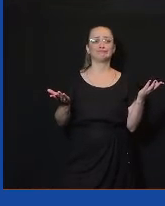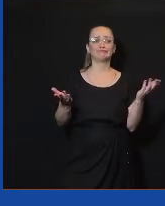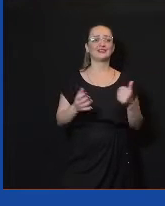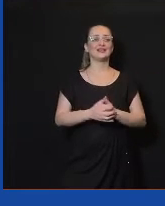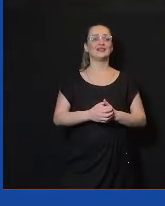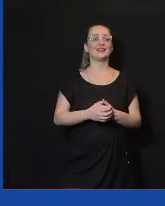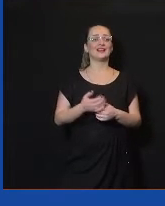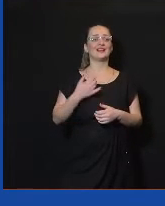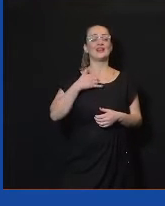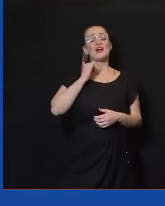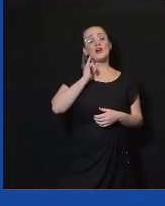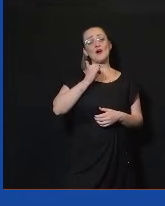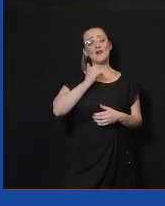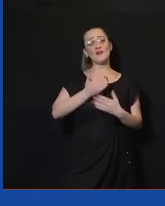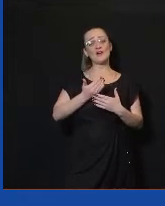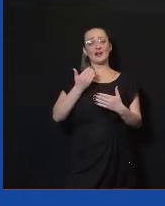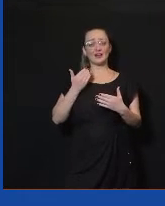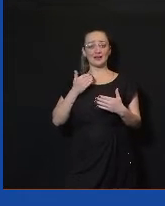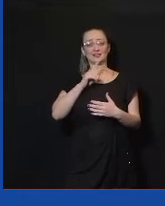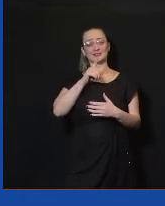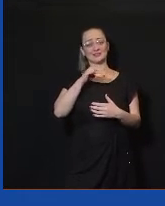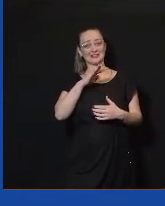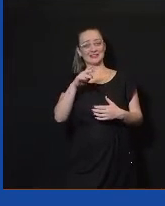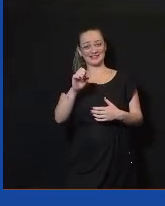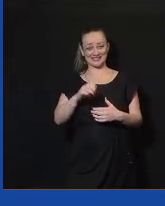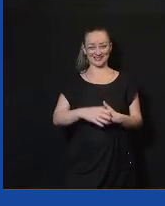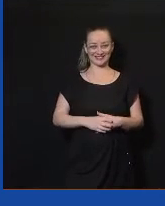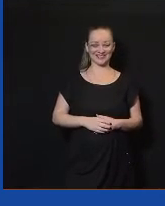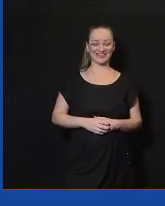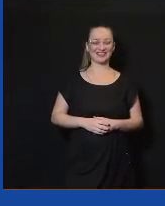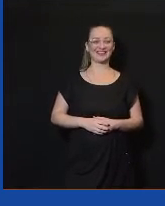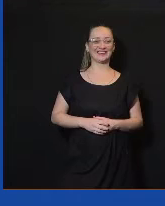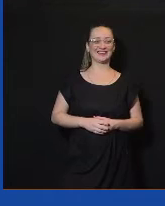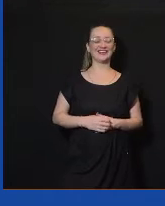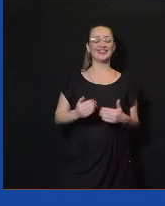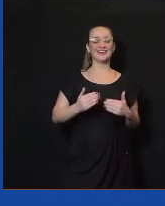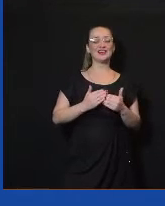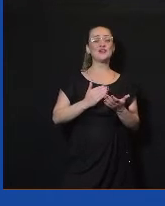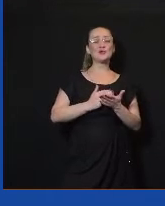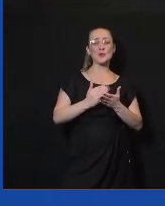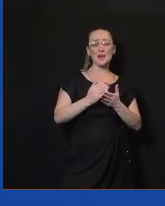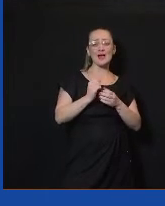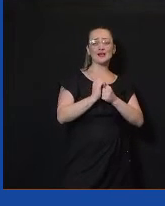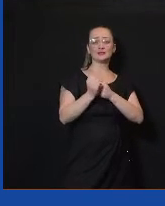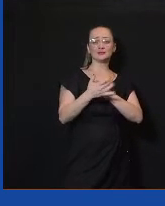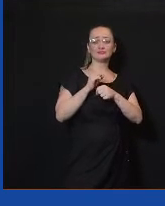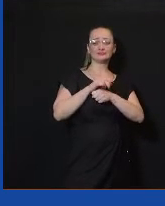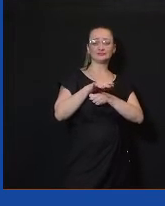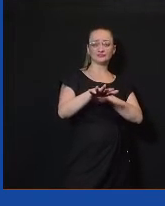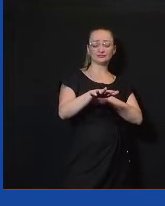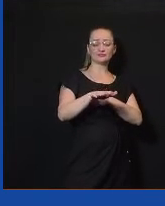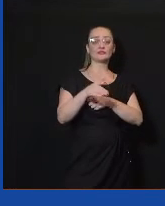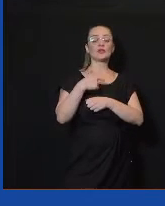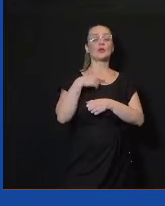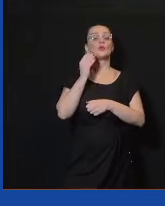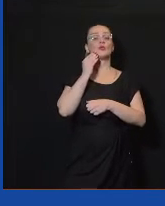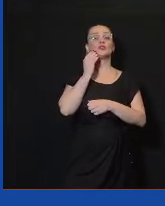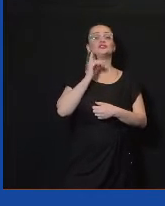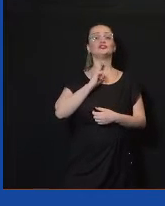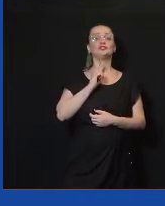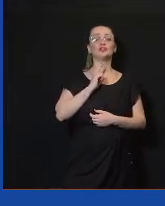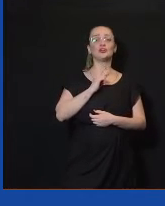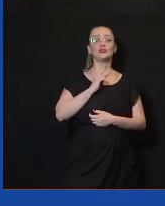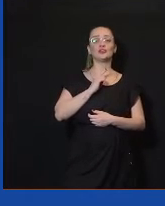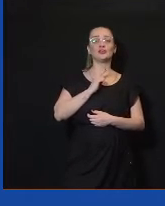Eu falo antes do Zezé. Desde o começo da pandemia, a gente teve a oportunidade de,